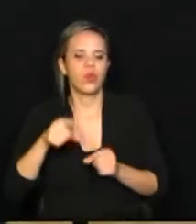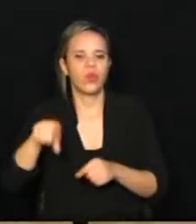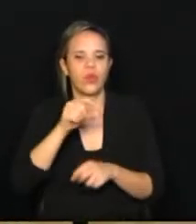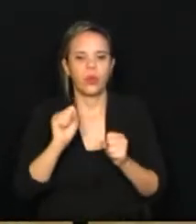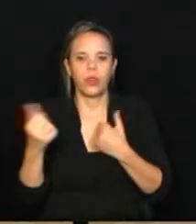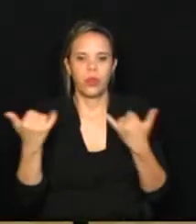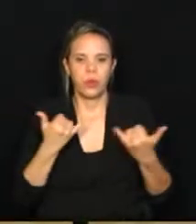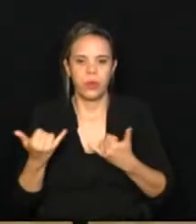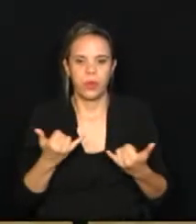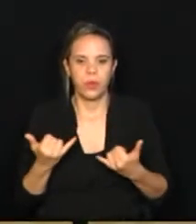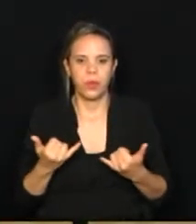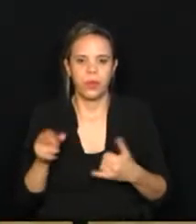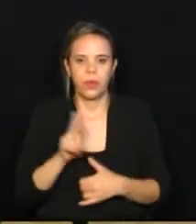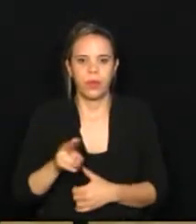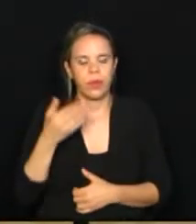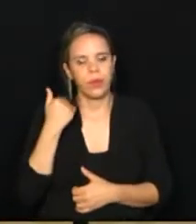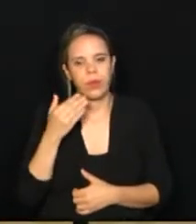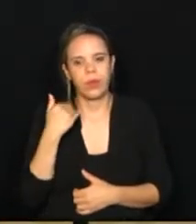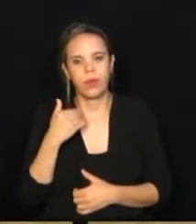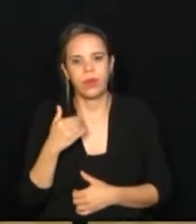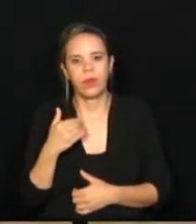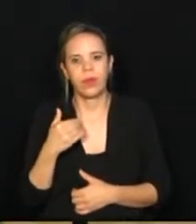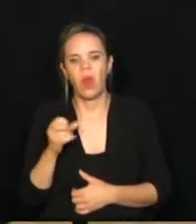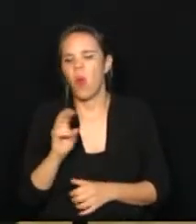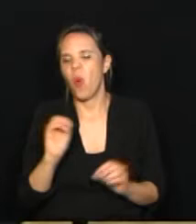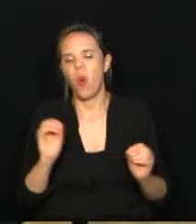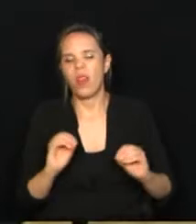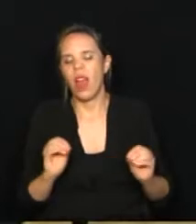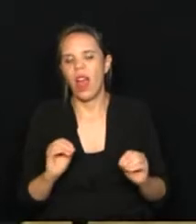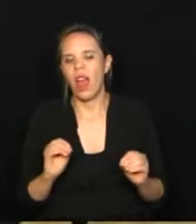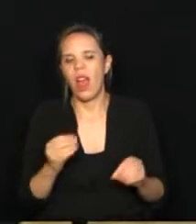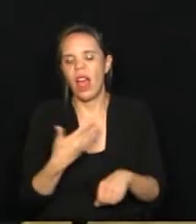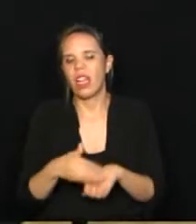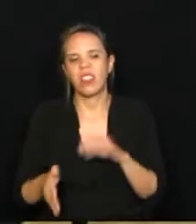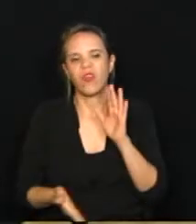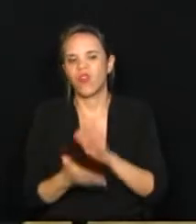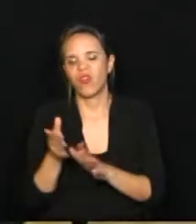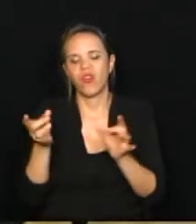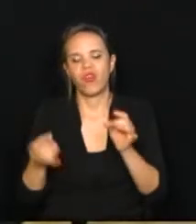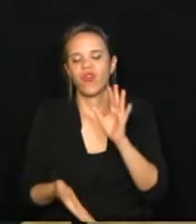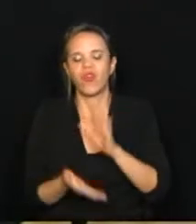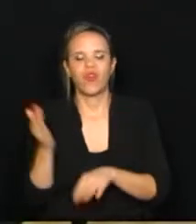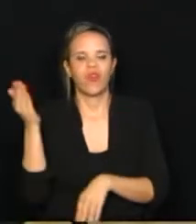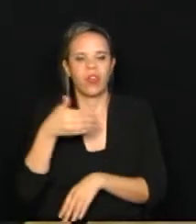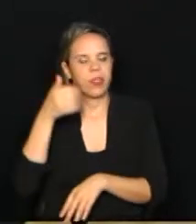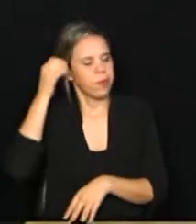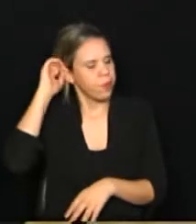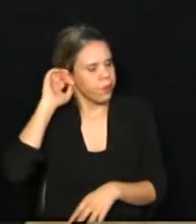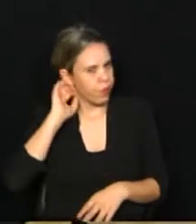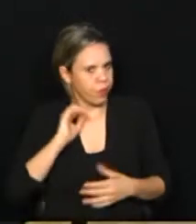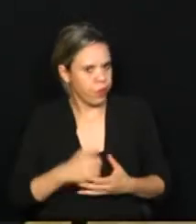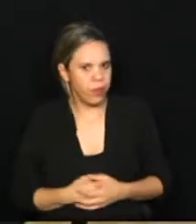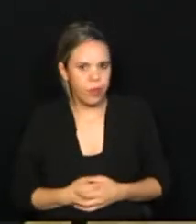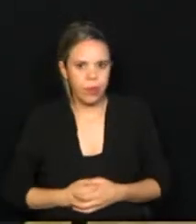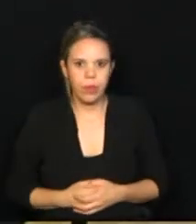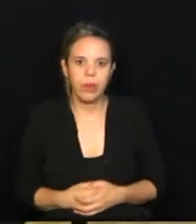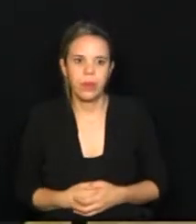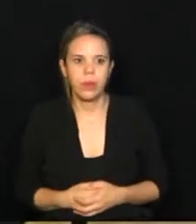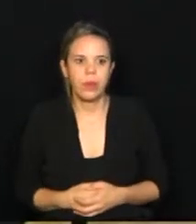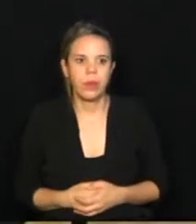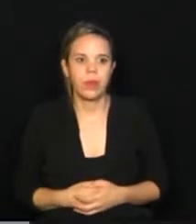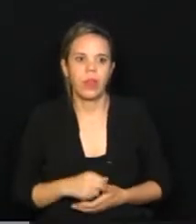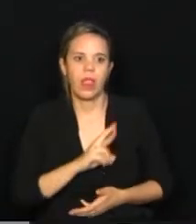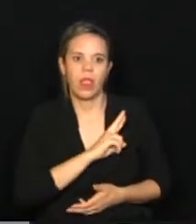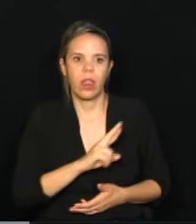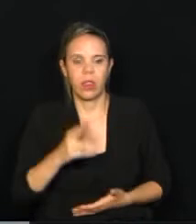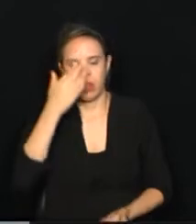me dizer? O que você utiliza, Otávio? Ou não utiliza nada? Treina e já vai para o jogo direto? Eu sou muito